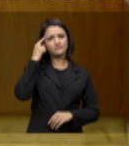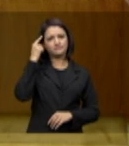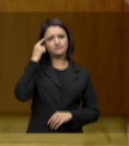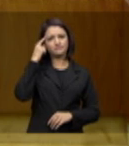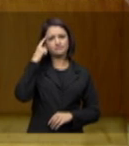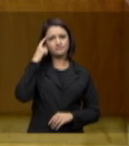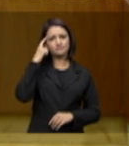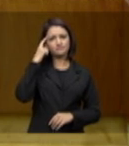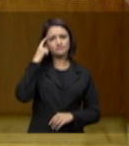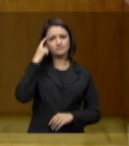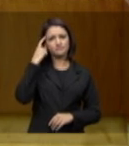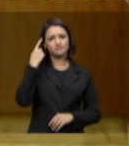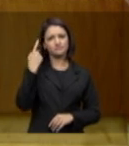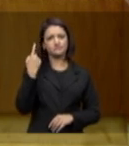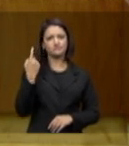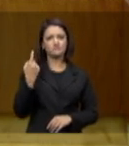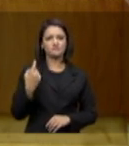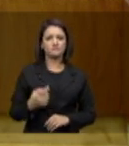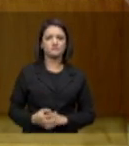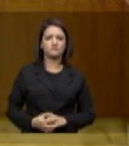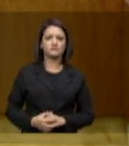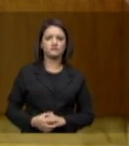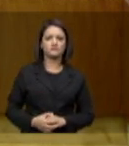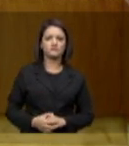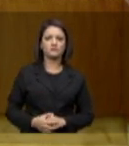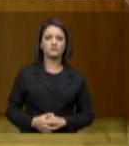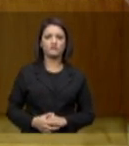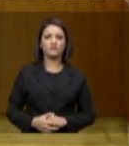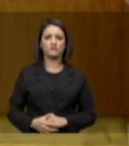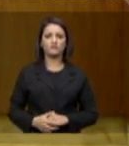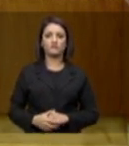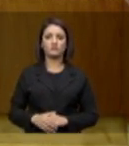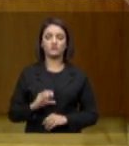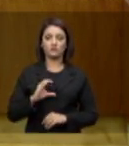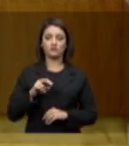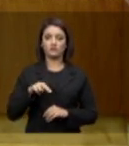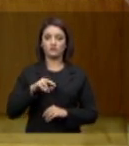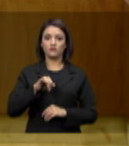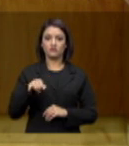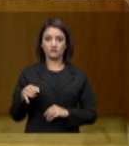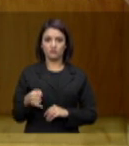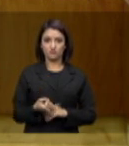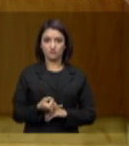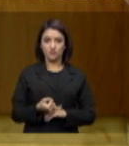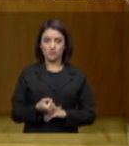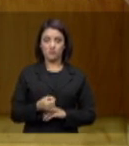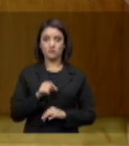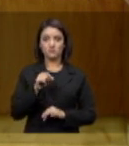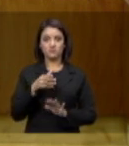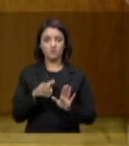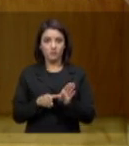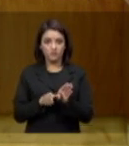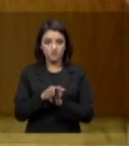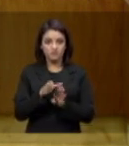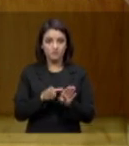que as recomendações do conselho nacional de justiça são de âmbito administrativo